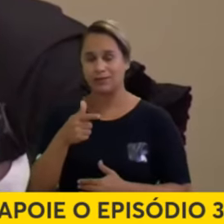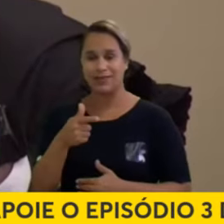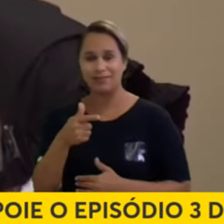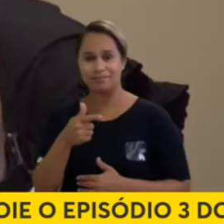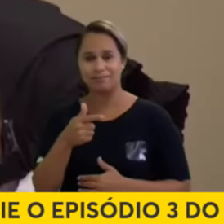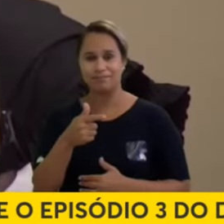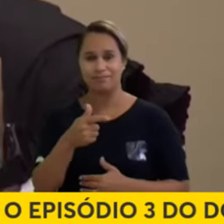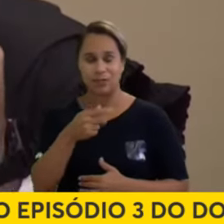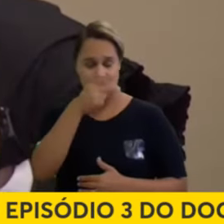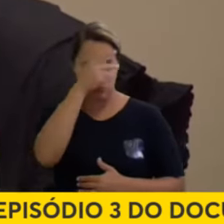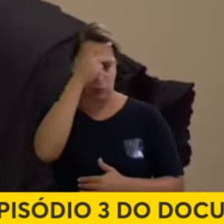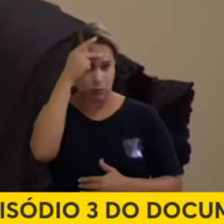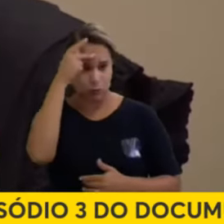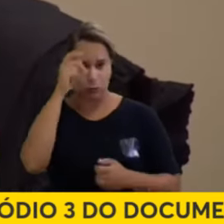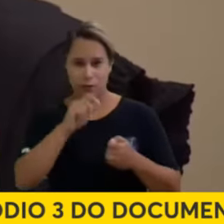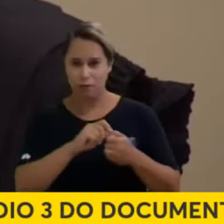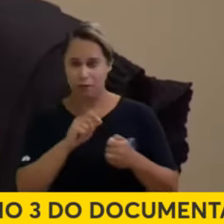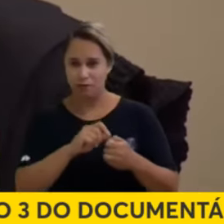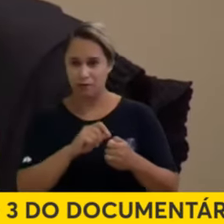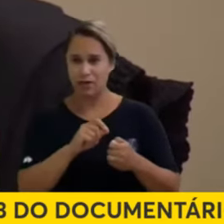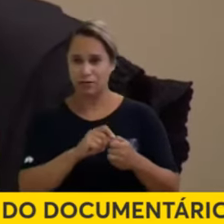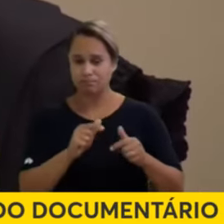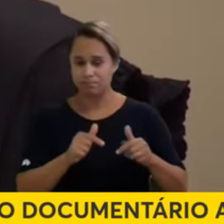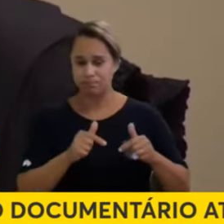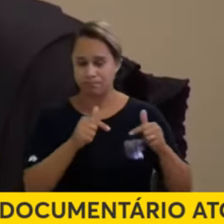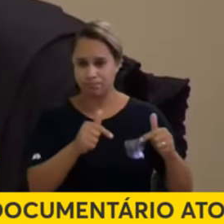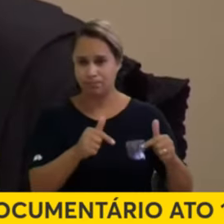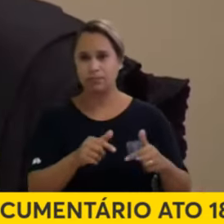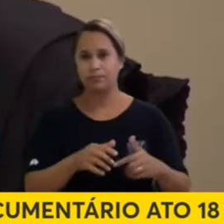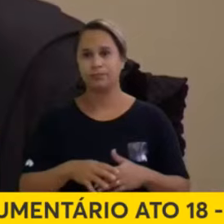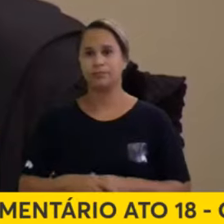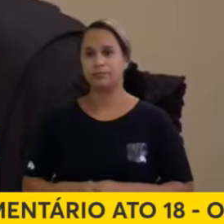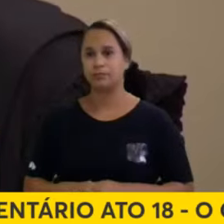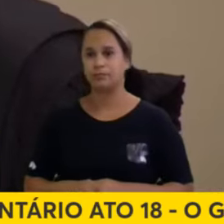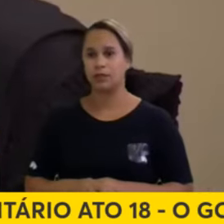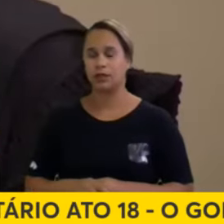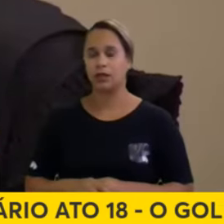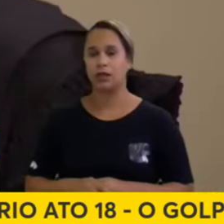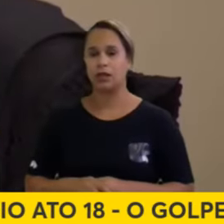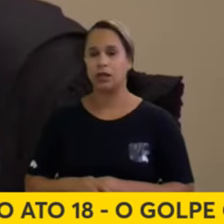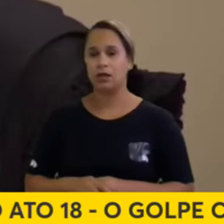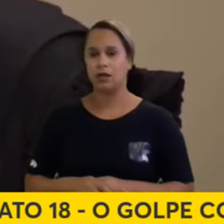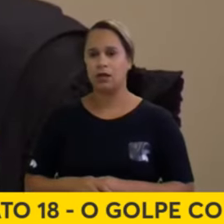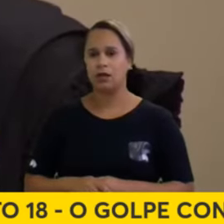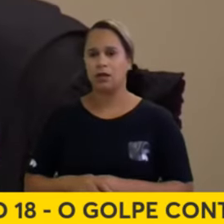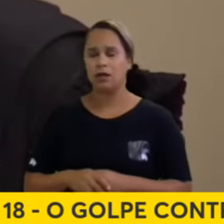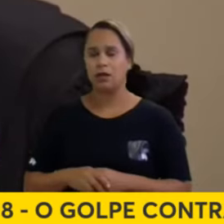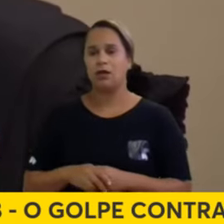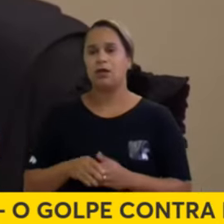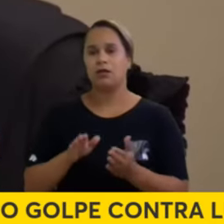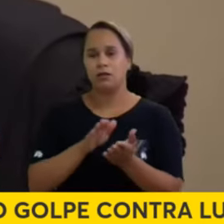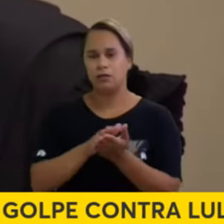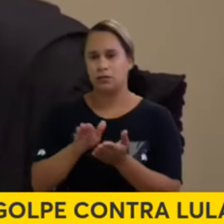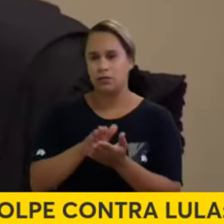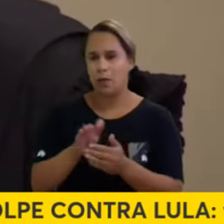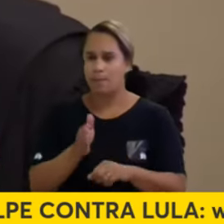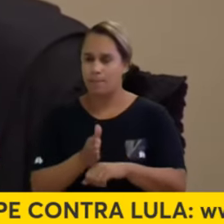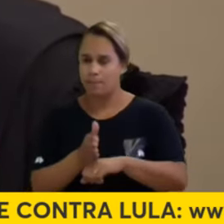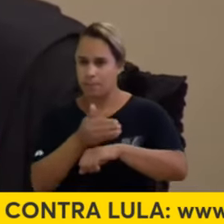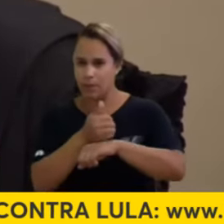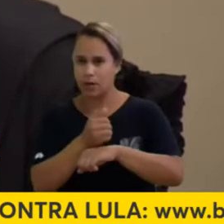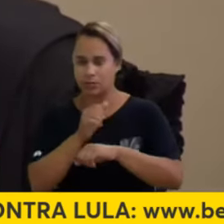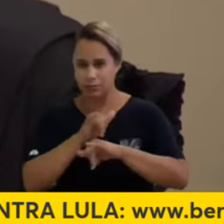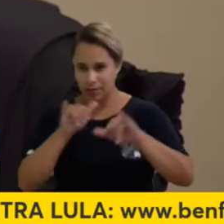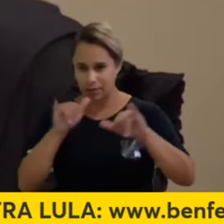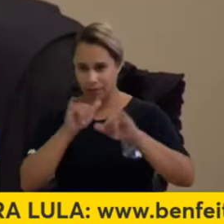uma linha sequer repito isso só foi dito da Tribuna agora a pouco as despesas de pré campanha do então Senador Álvaro Dias para ser possível compará-las